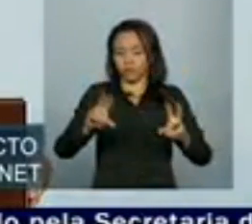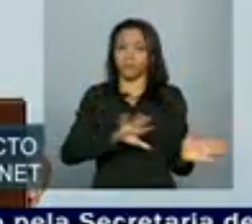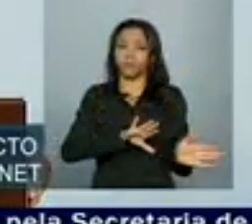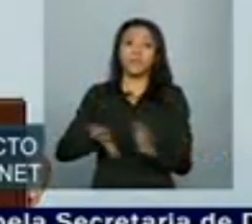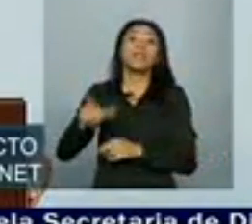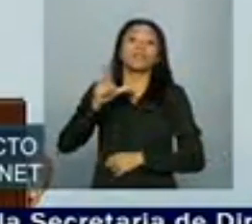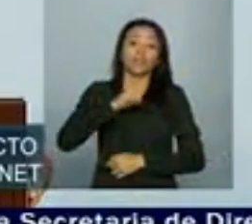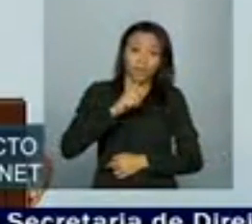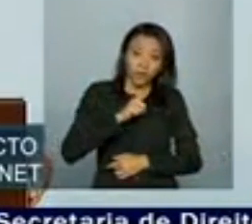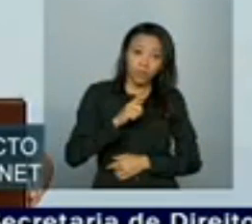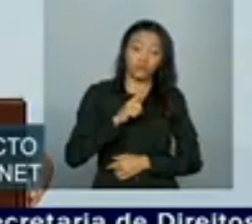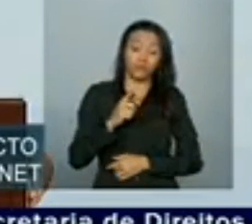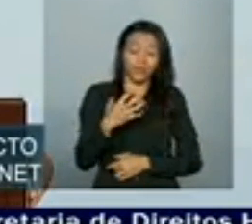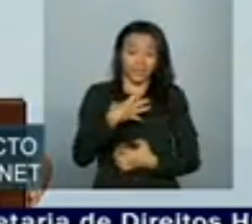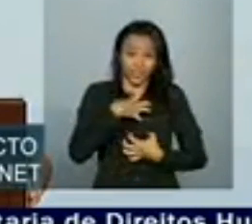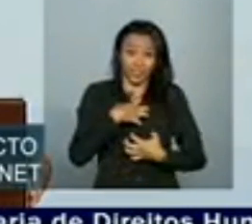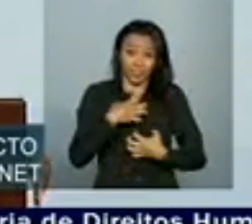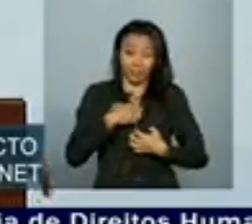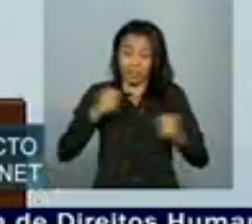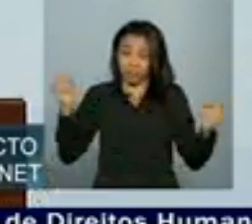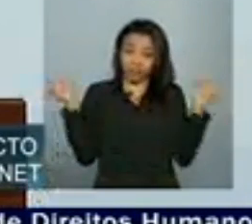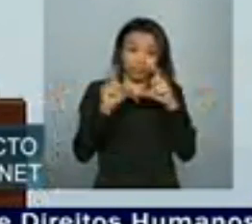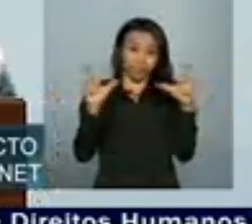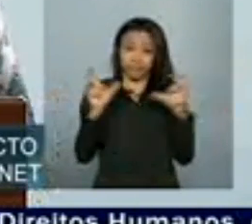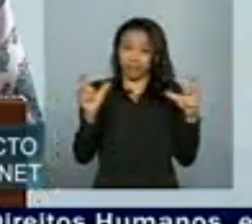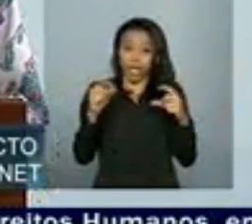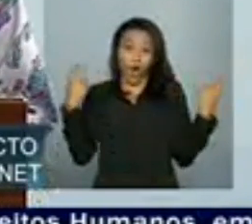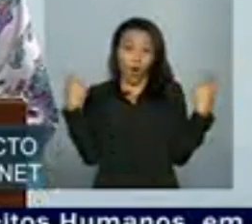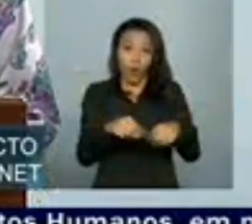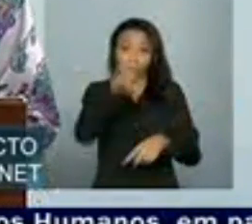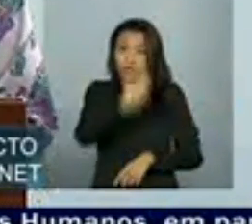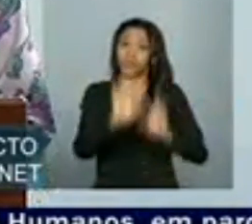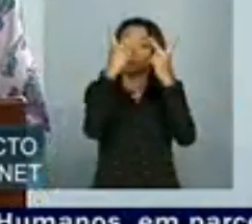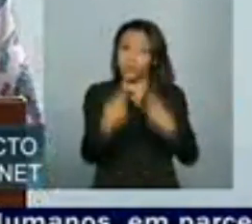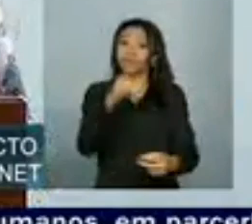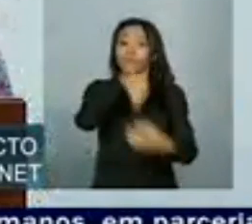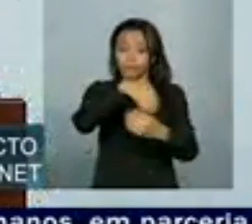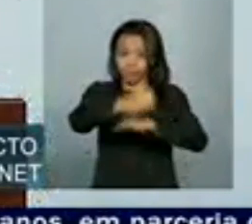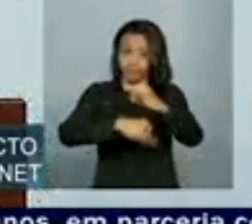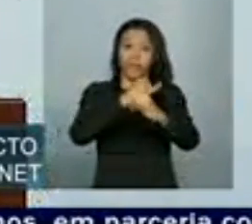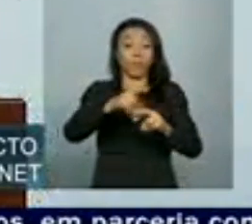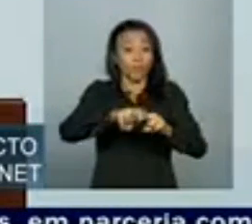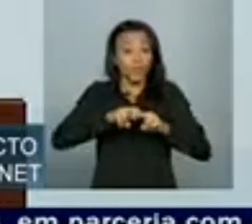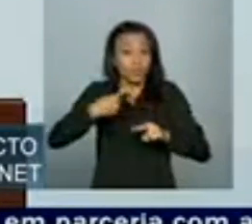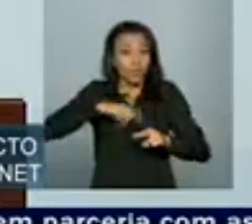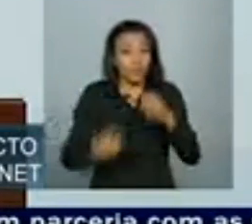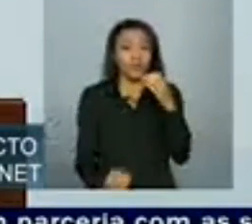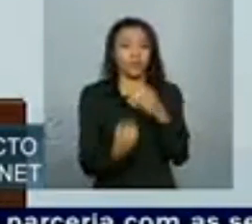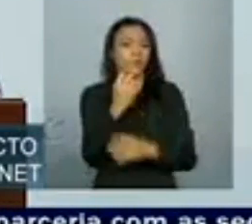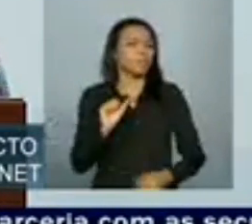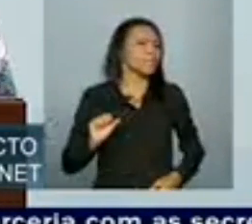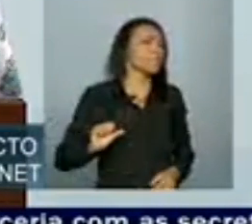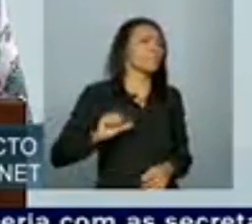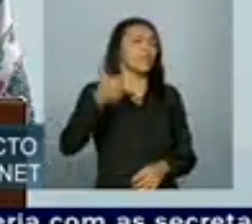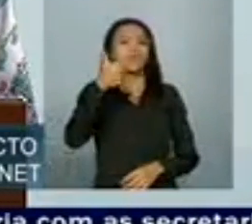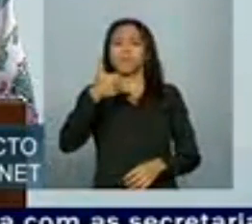violações dos direitos humanos na internet. Por isso, estamos criando a primeira